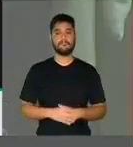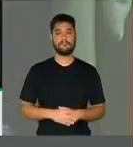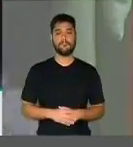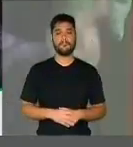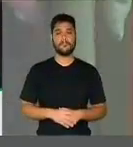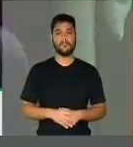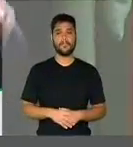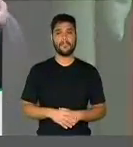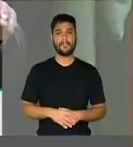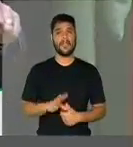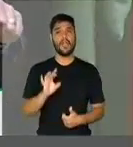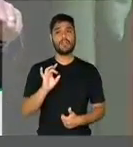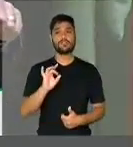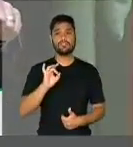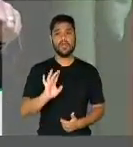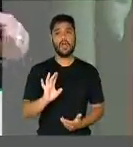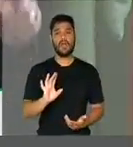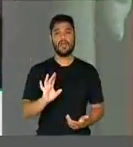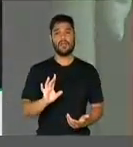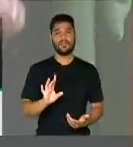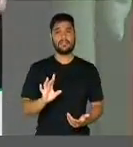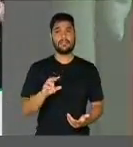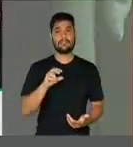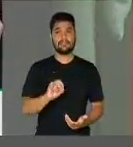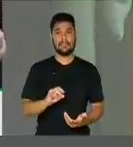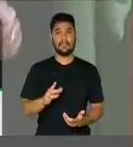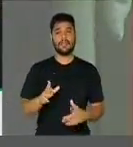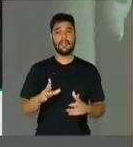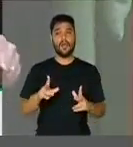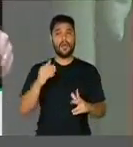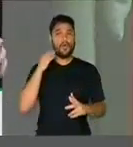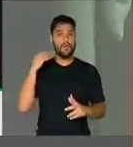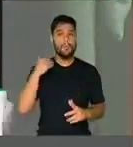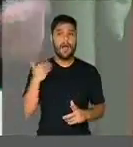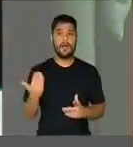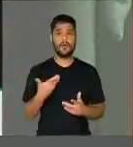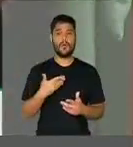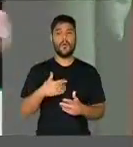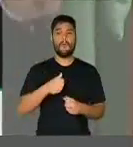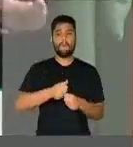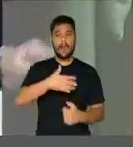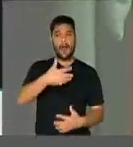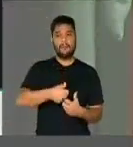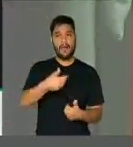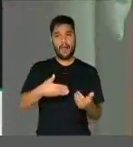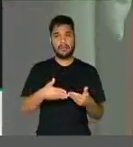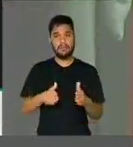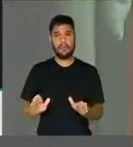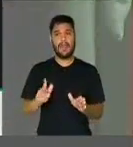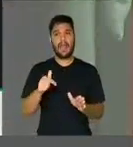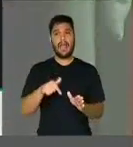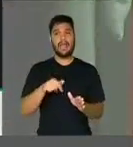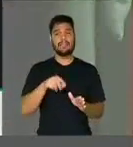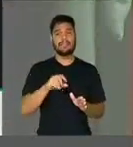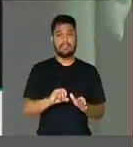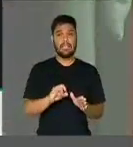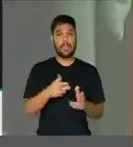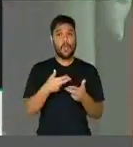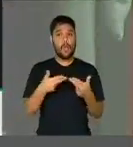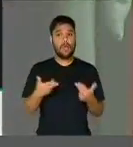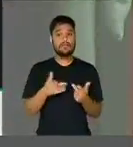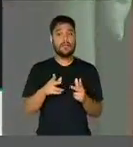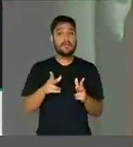passada nós dissemos, só tem um vínculo se a quebra do sigilo trouxer alguma coisa que possa envolver